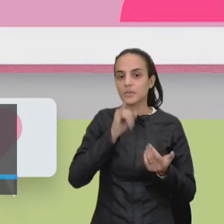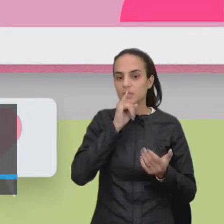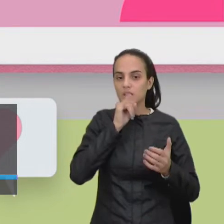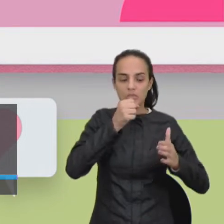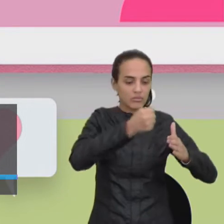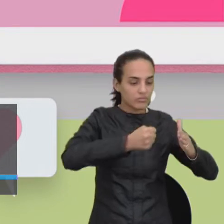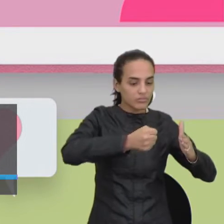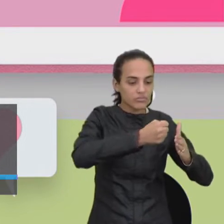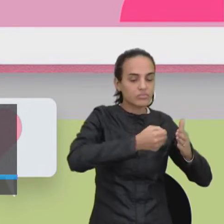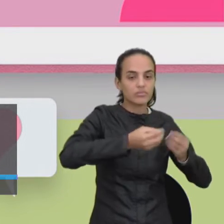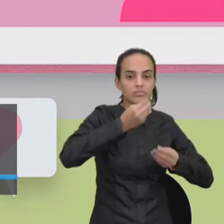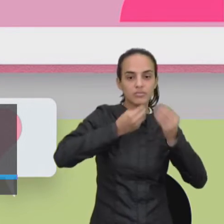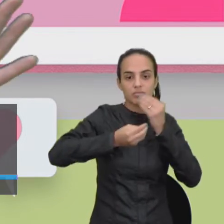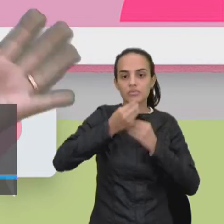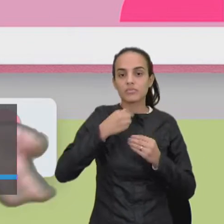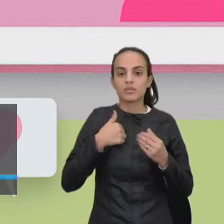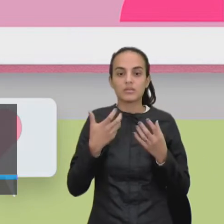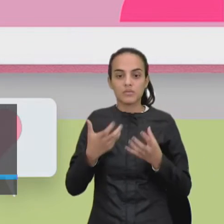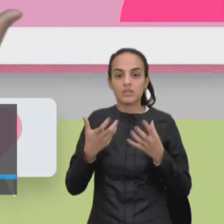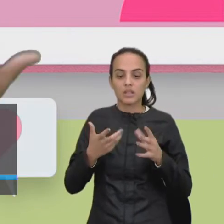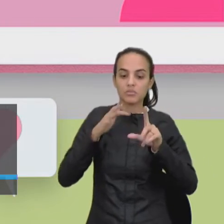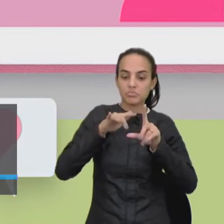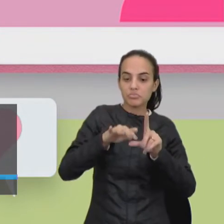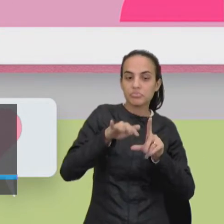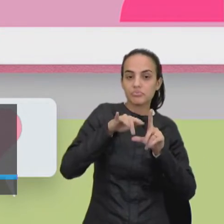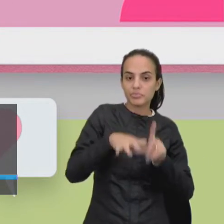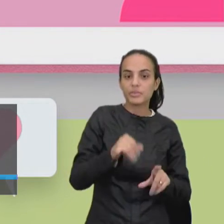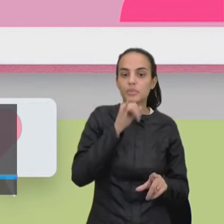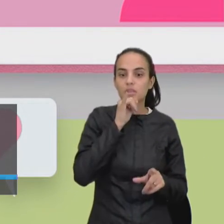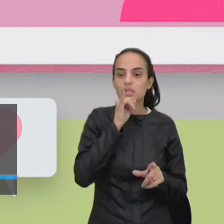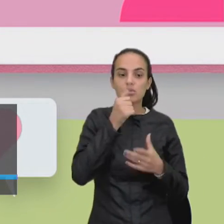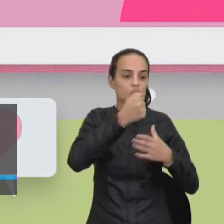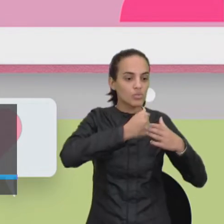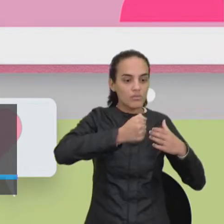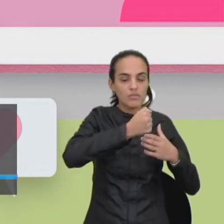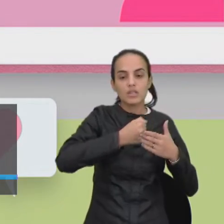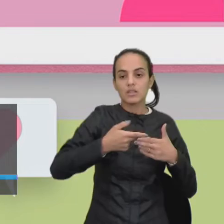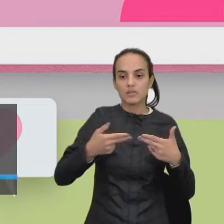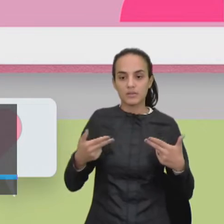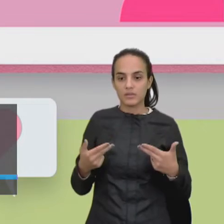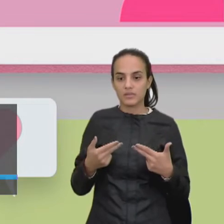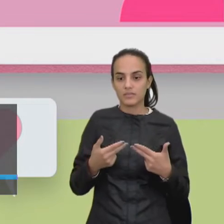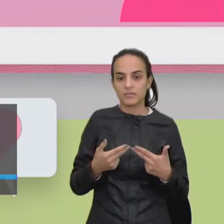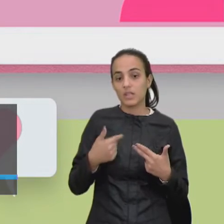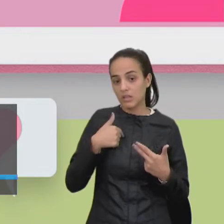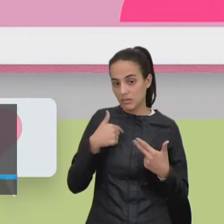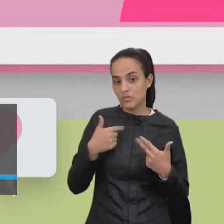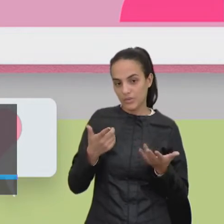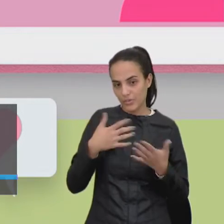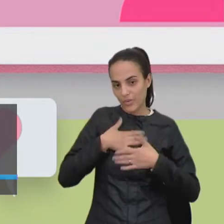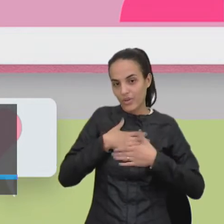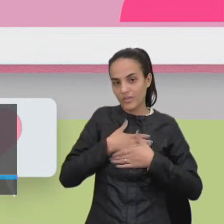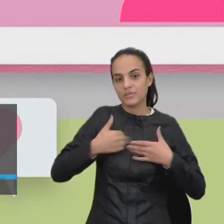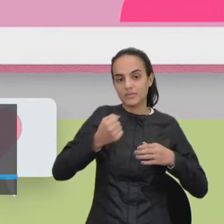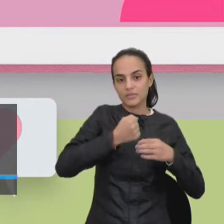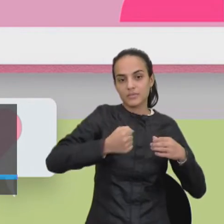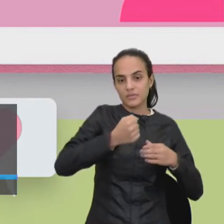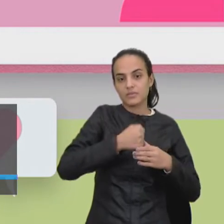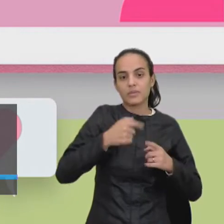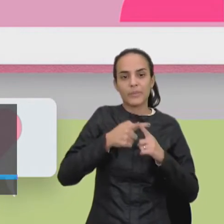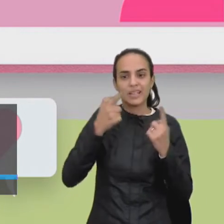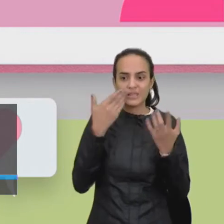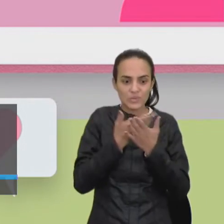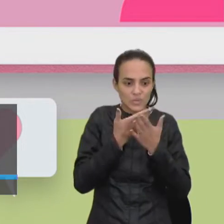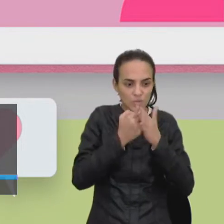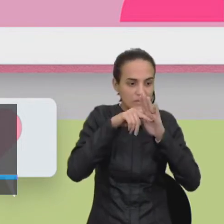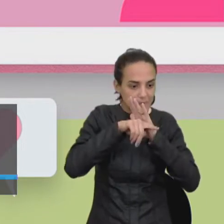culinária. Né? Quero ser um influenciador, um masterchef aí, sei lá. Eu cozinho, gosto de cozinhar, mas eu não estudo